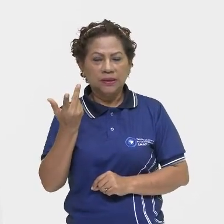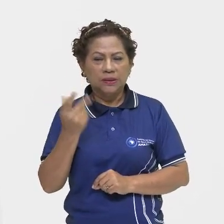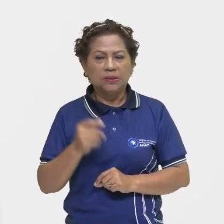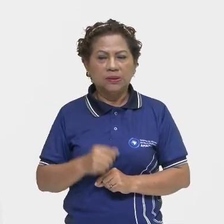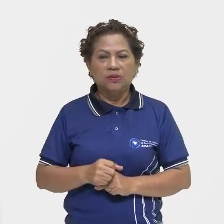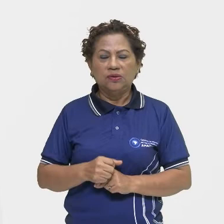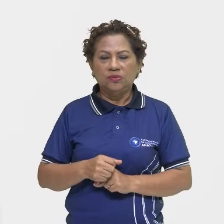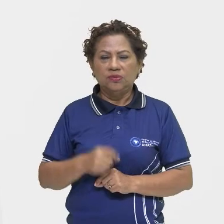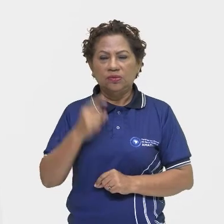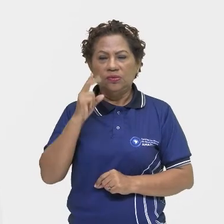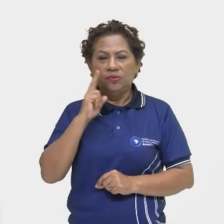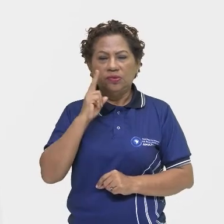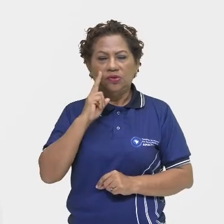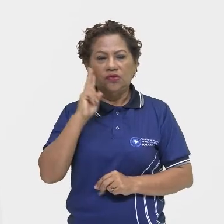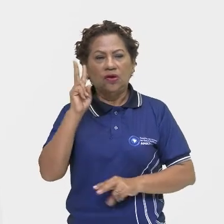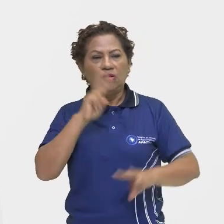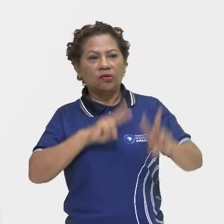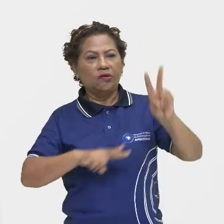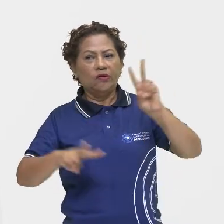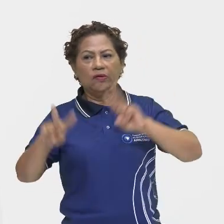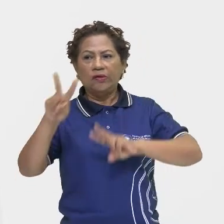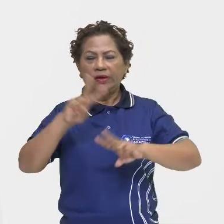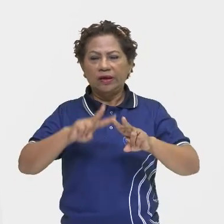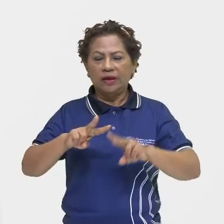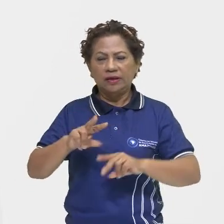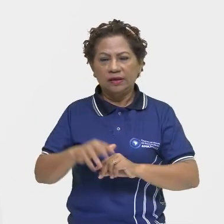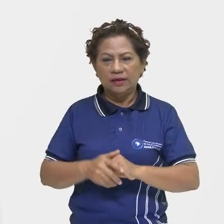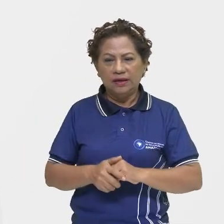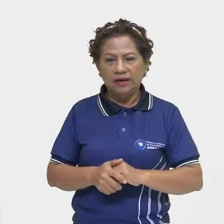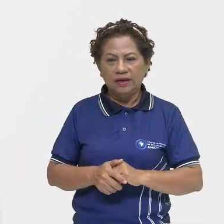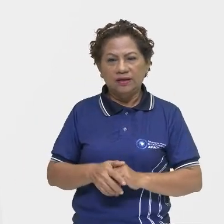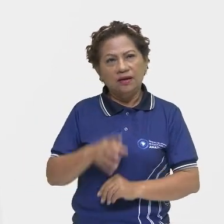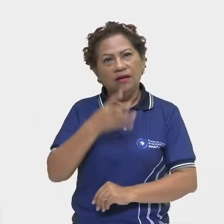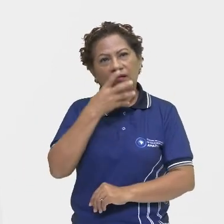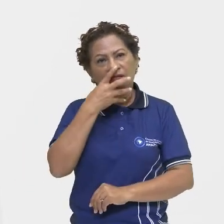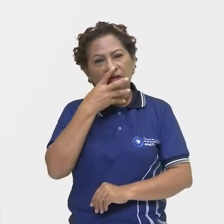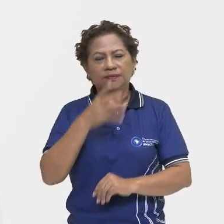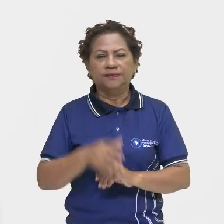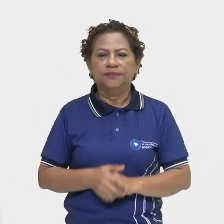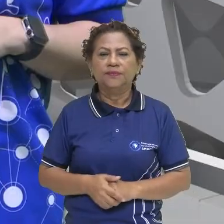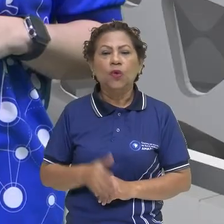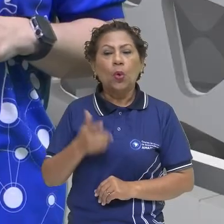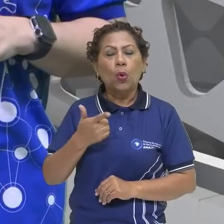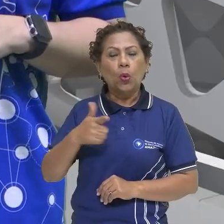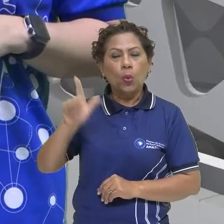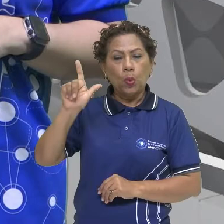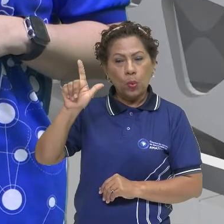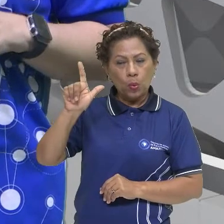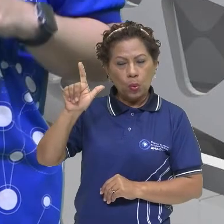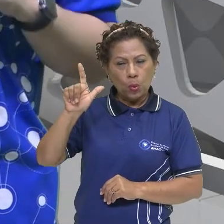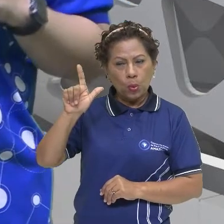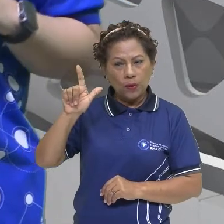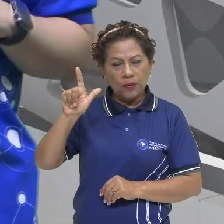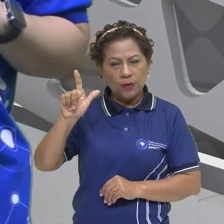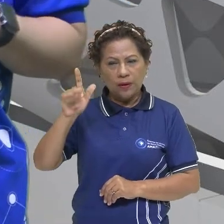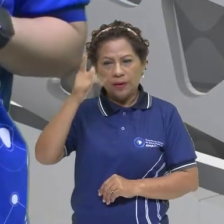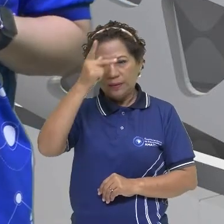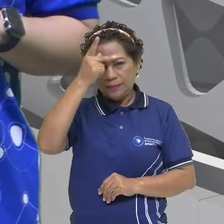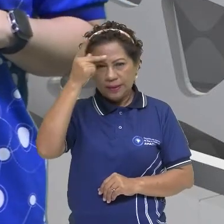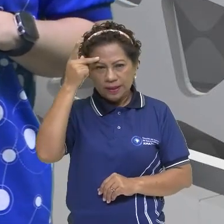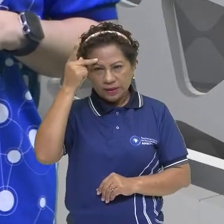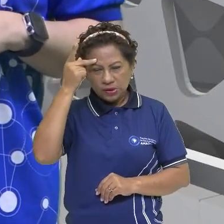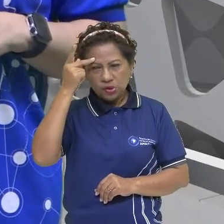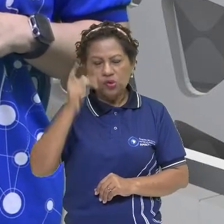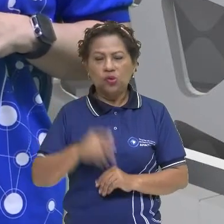conhecida, né, como um vandalismo. Agora a gente vai falar do Banksy. Ele é inglês. O pseudônimo Banksy